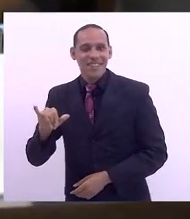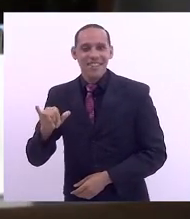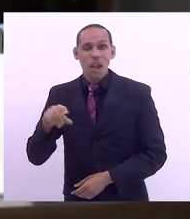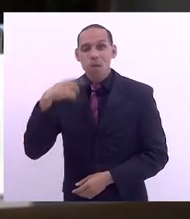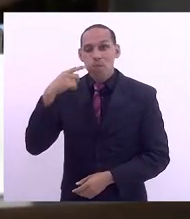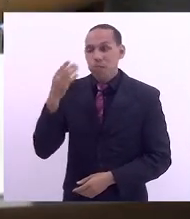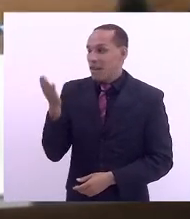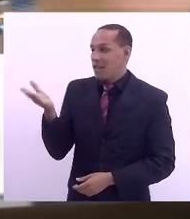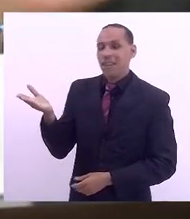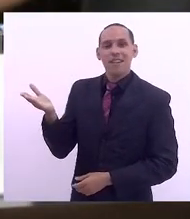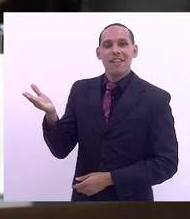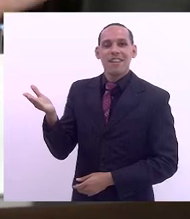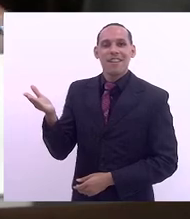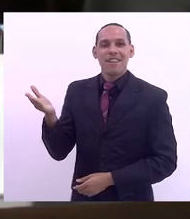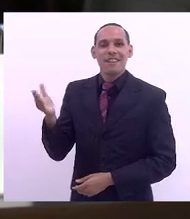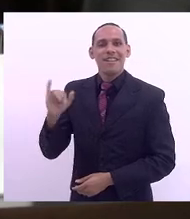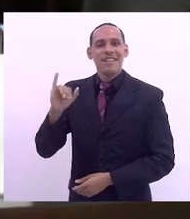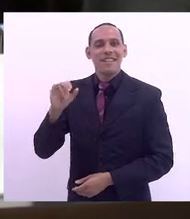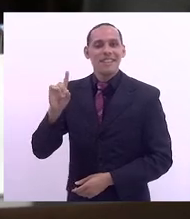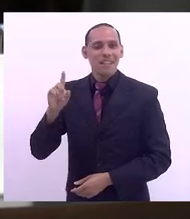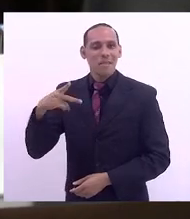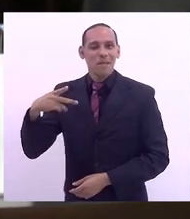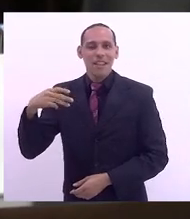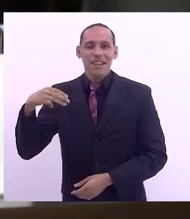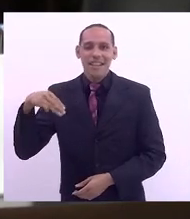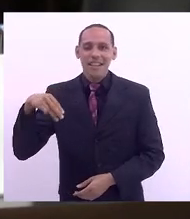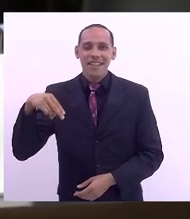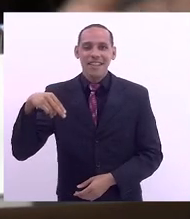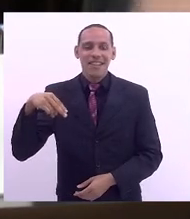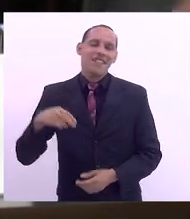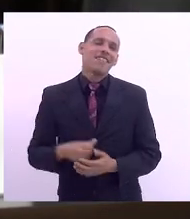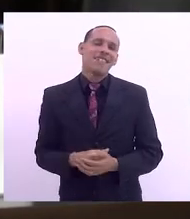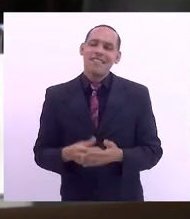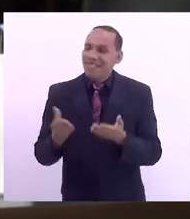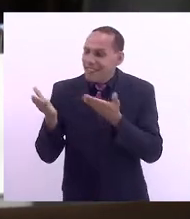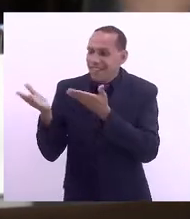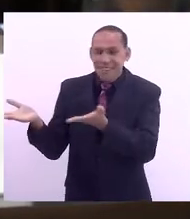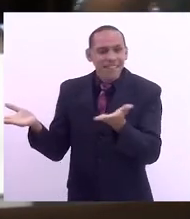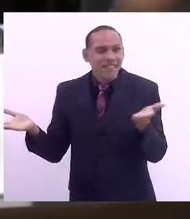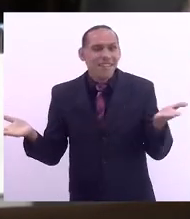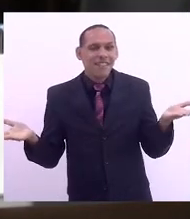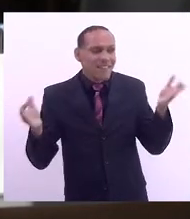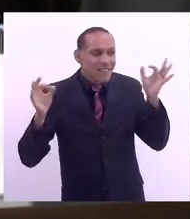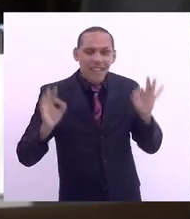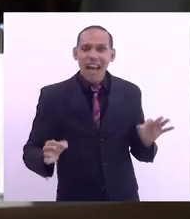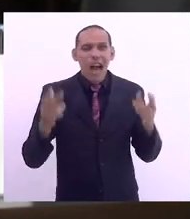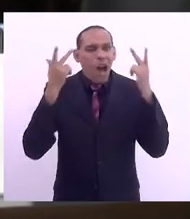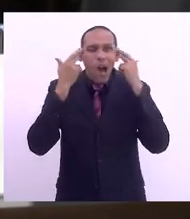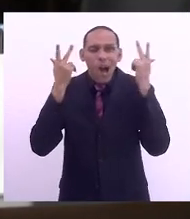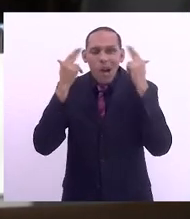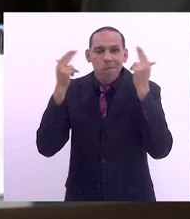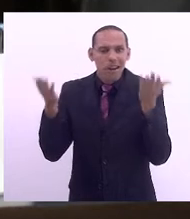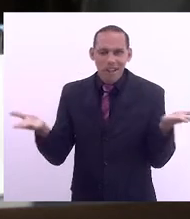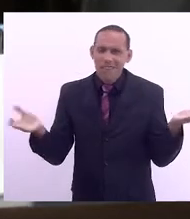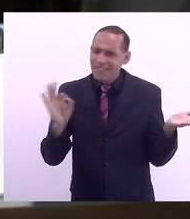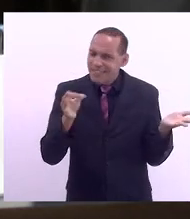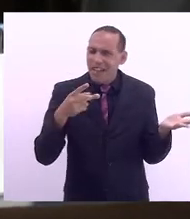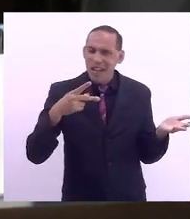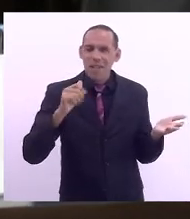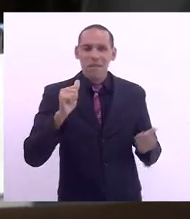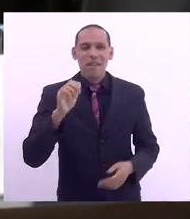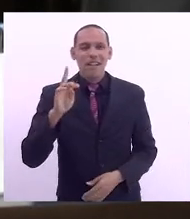advogado como é o povo do IDPN. É assim que é para ser, isso que é o normal. Não é não,